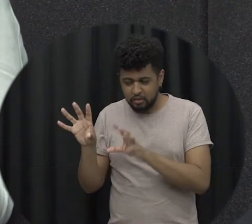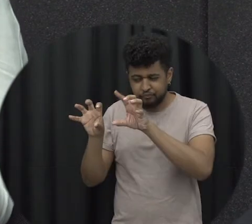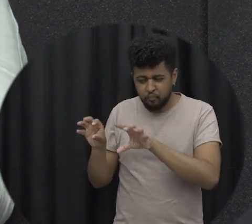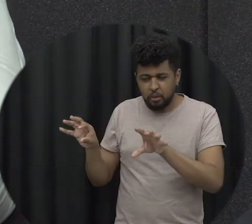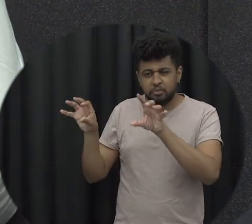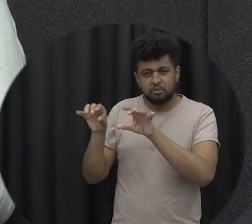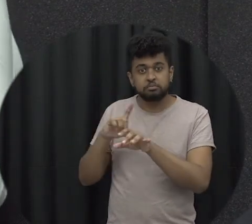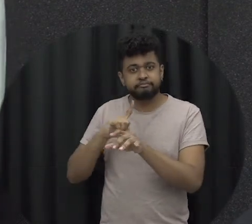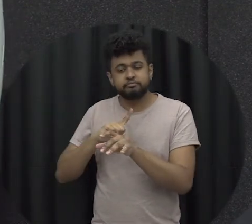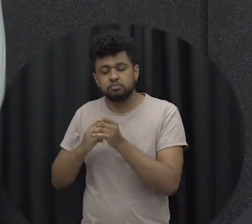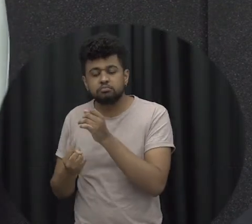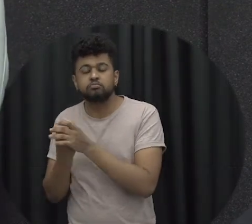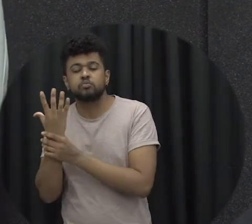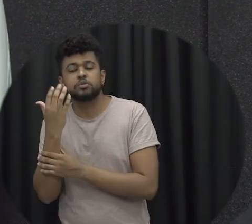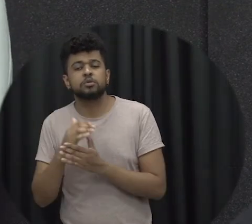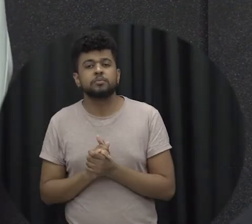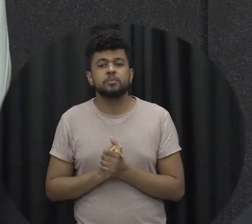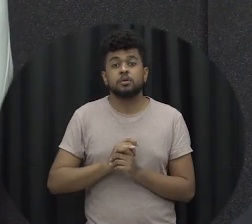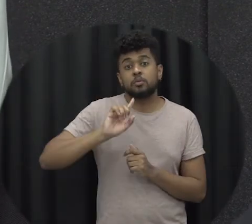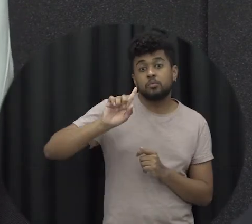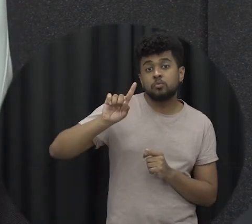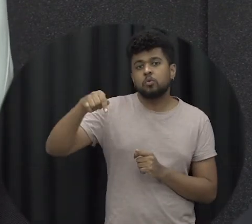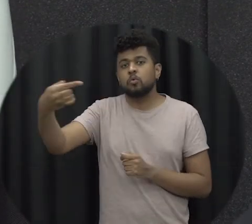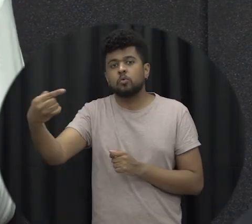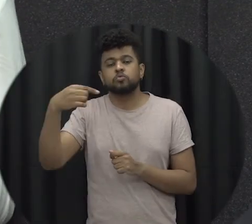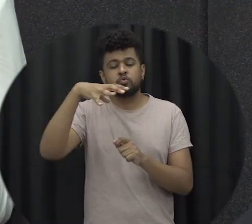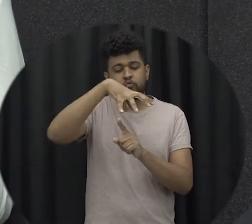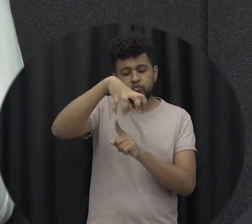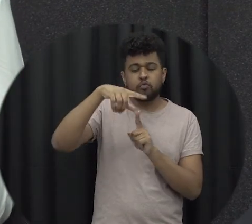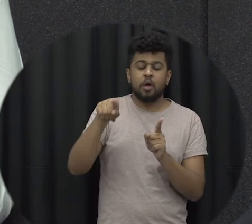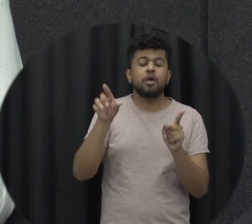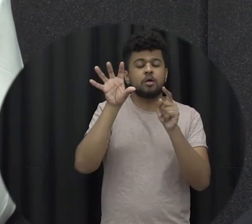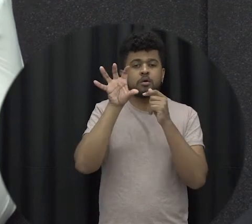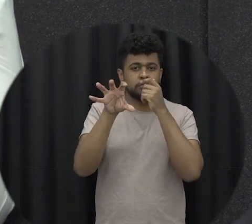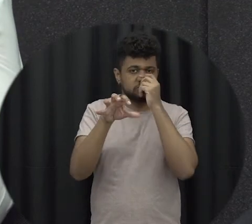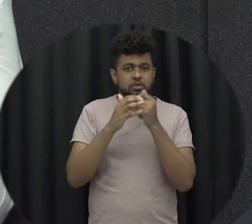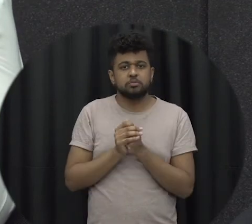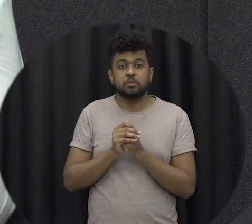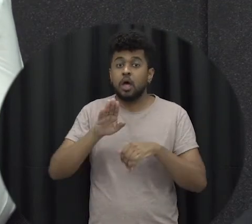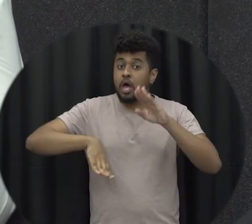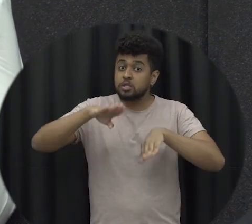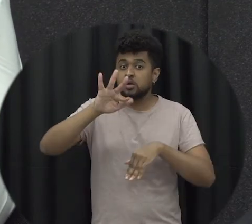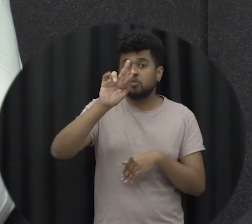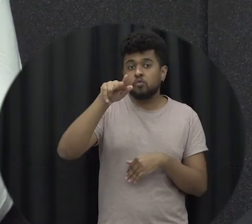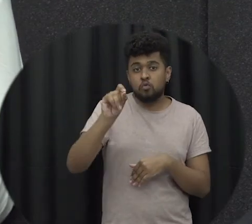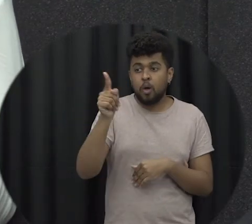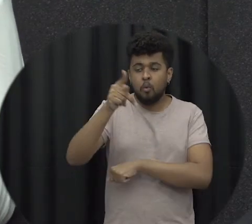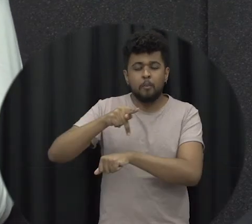aquele micro-organismo, é que vai ter a formação da trufa. E para os outros fungos é a mesma coisa.